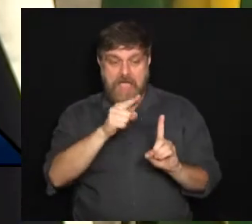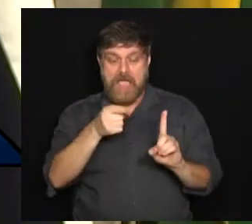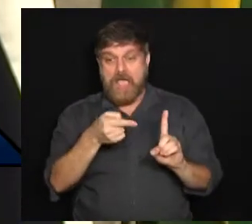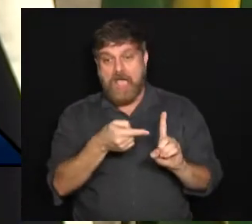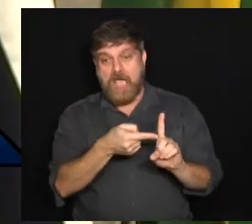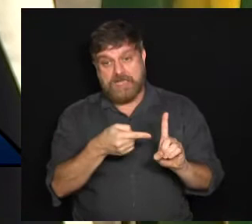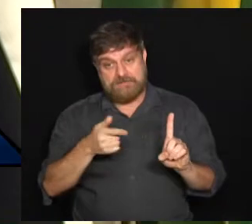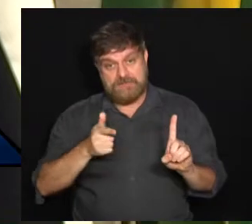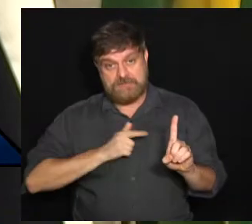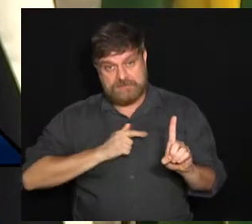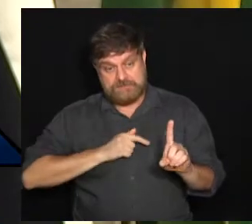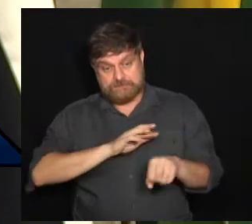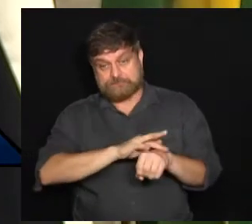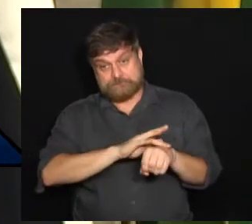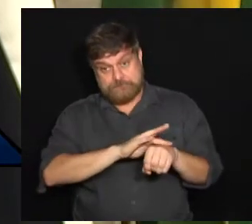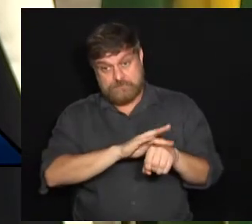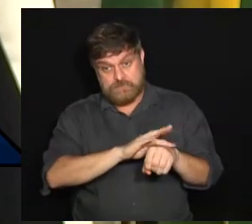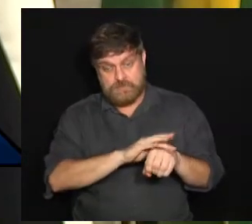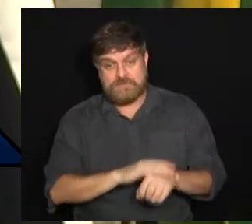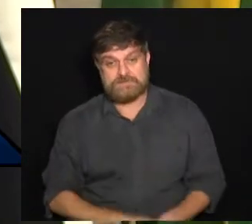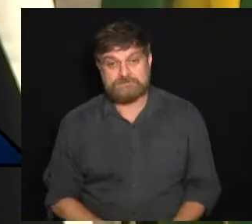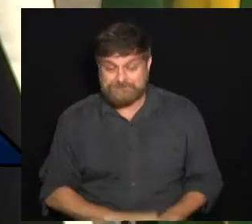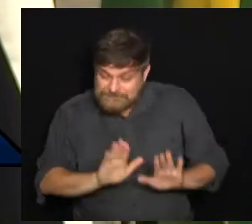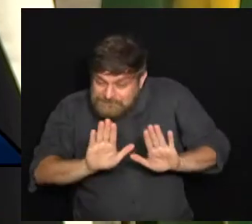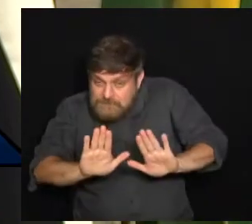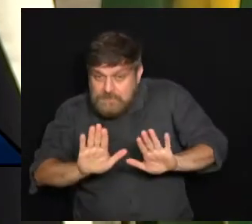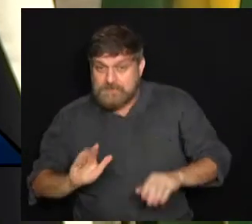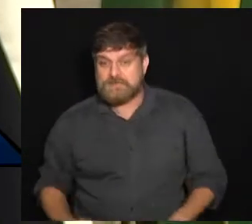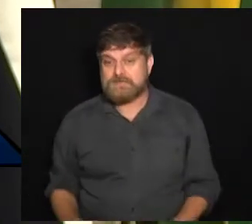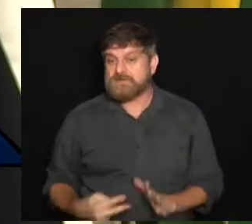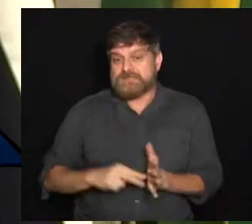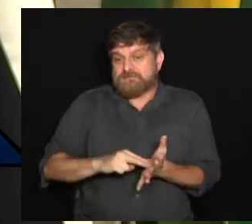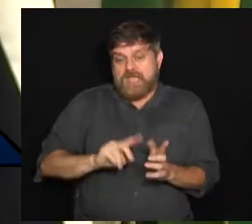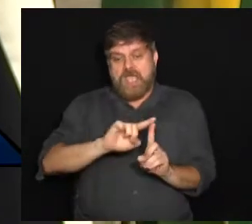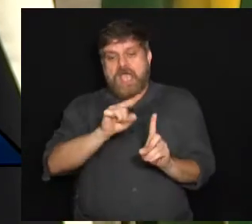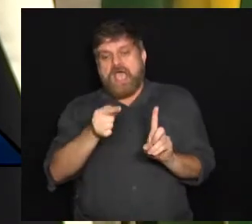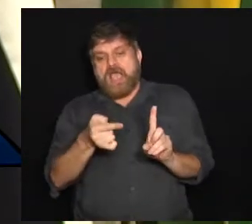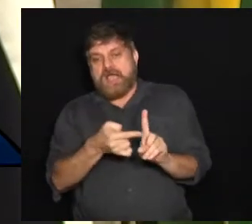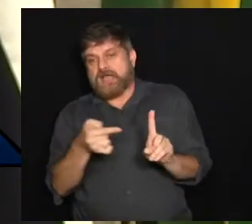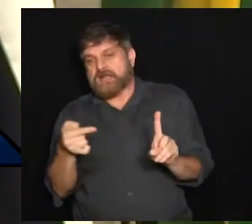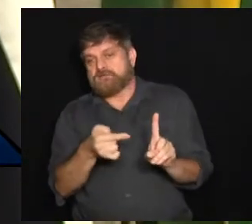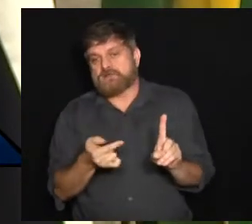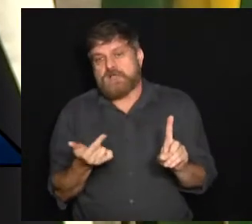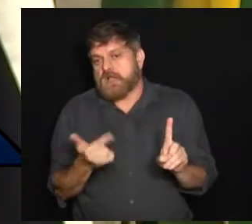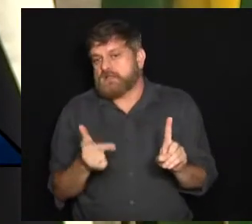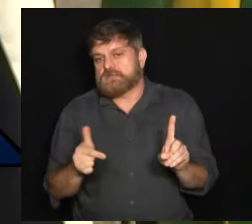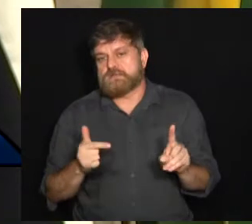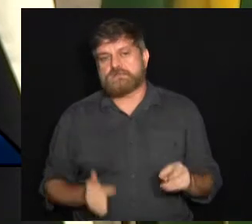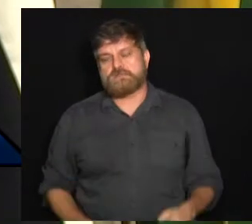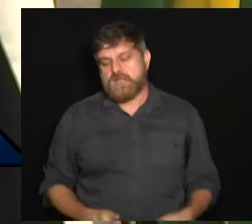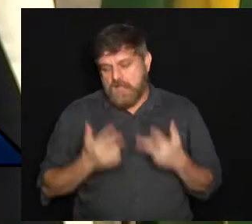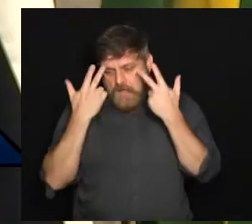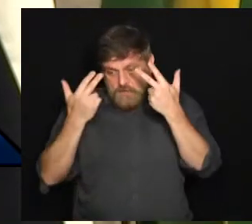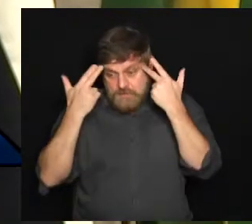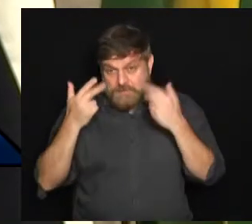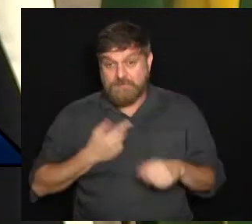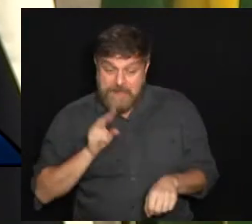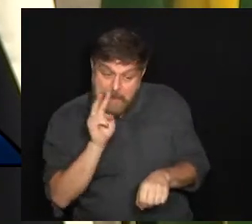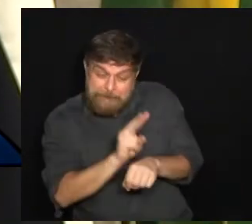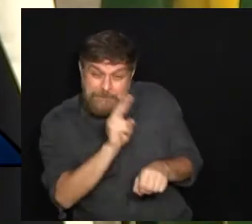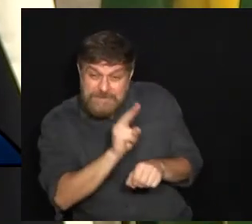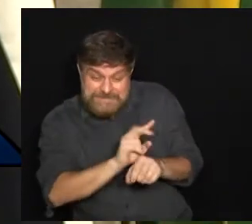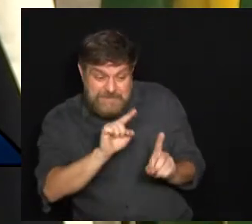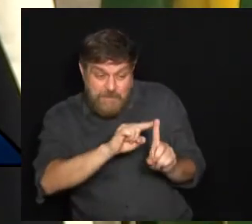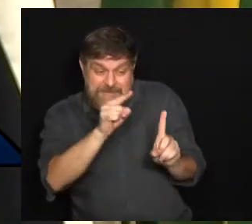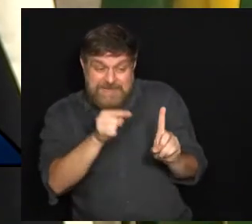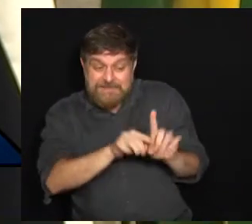causar doença grave em gestantes. Porém, isso não quer dizer que a grávida tenha que ter o mesmo comportamento que todo mundo. A proteção para a grávida deve